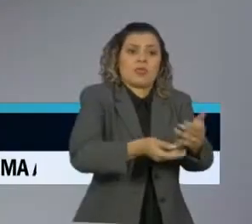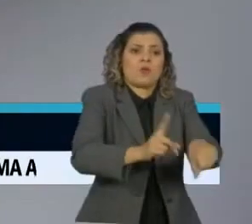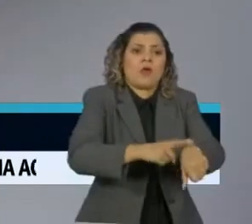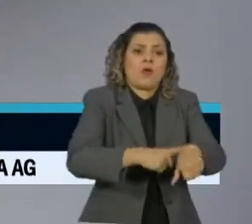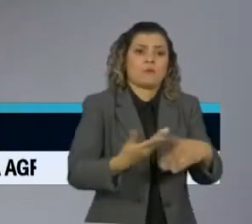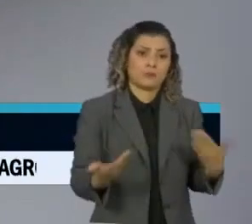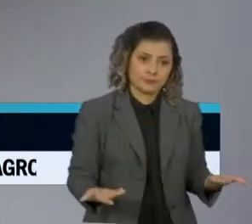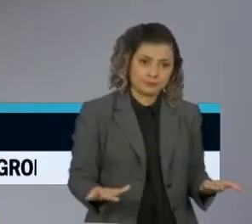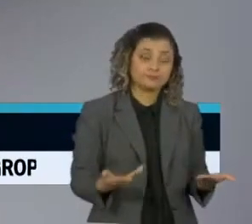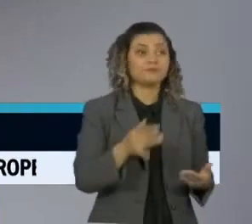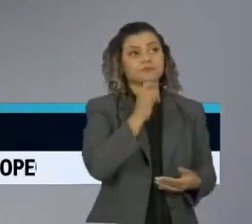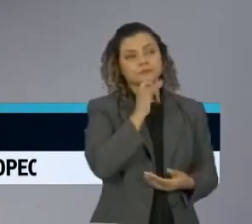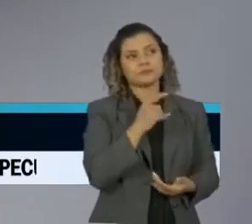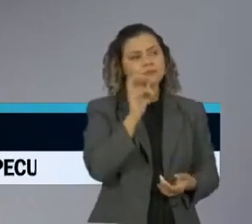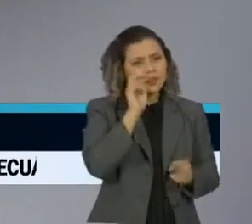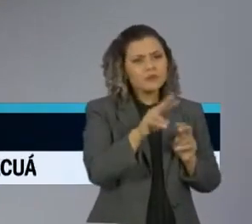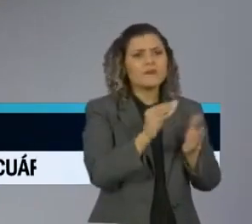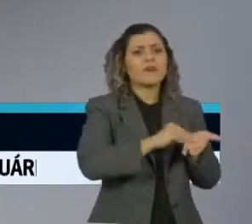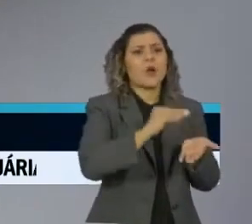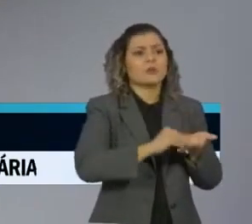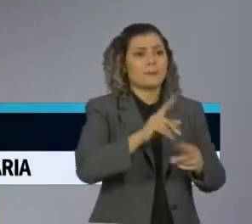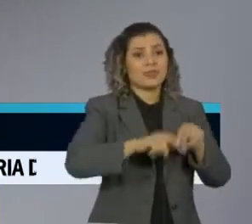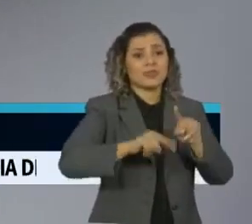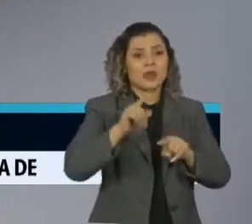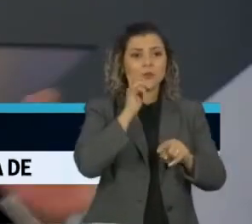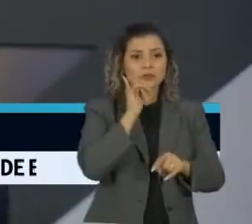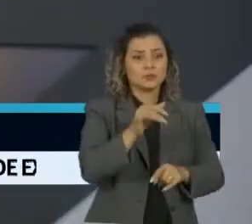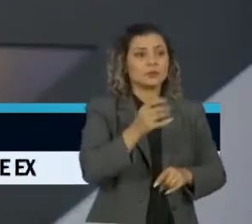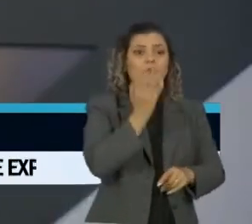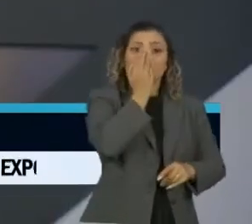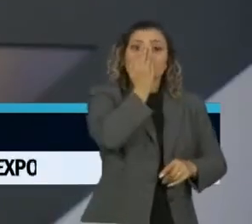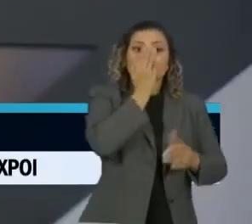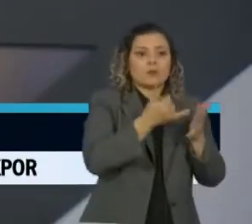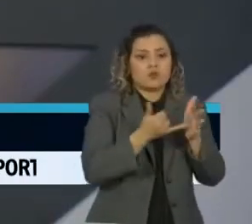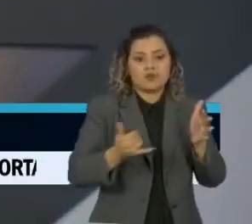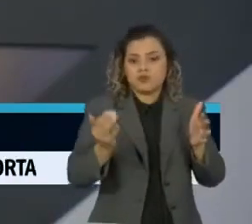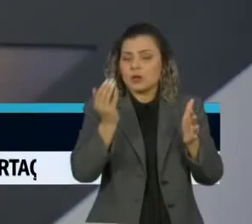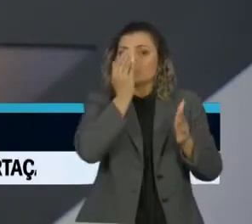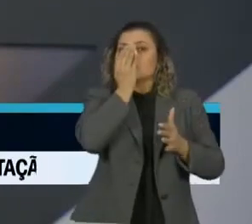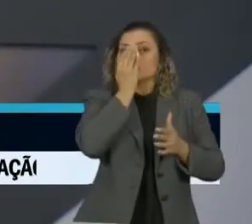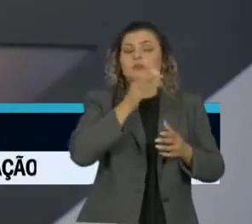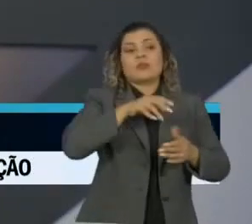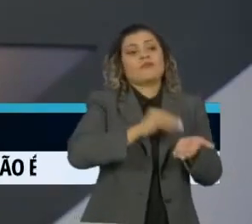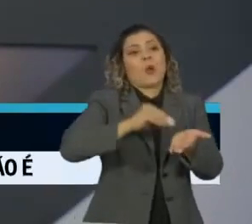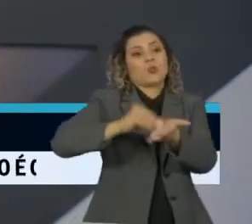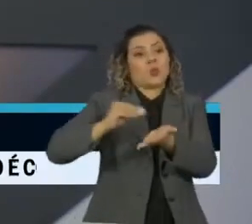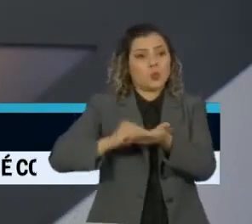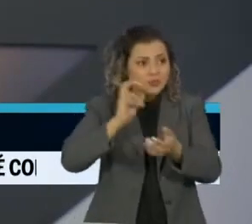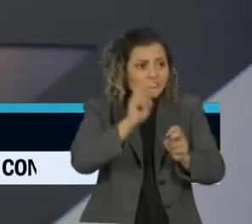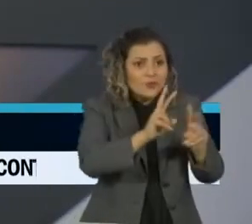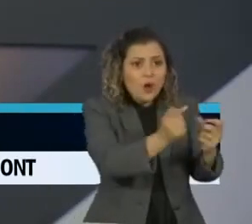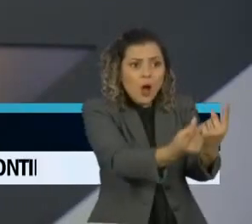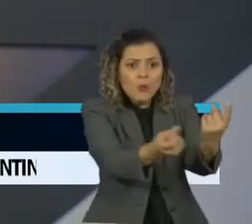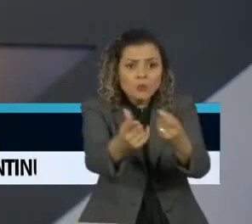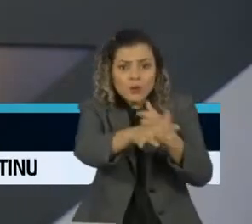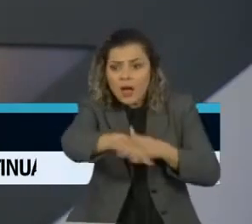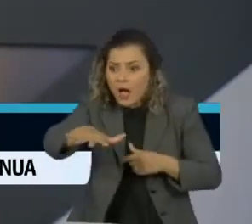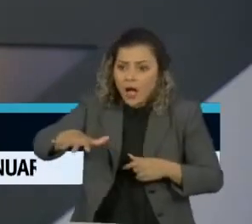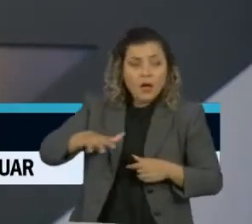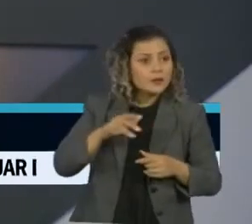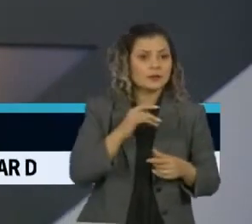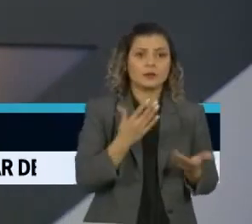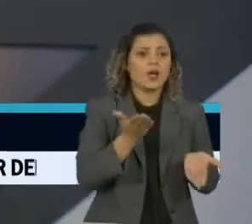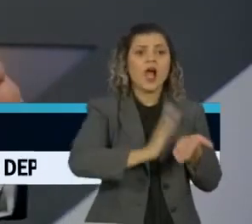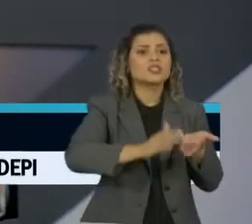Quando você faltou de determinados instrumentos, como, por exemplo, respirador, e aí você viu setores do